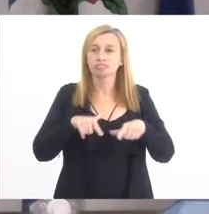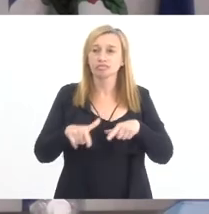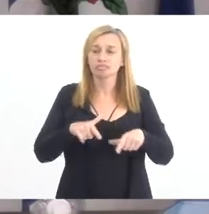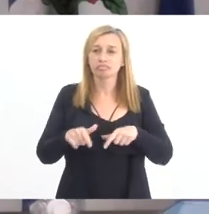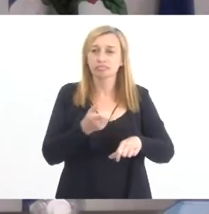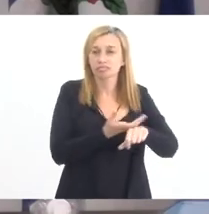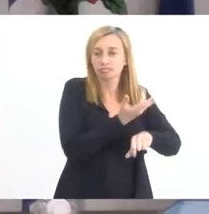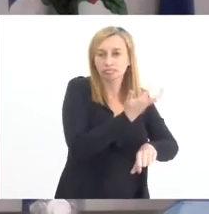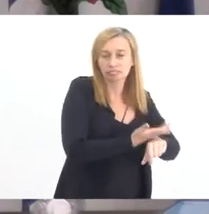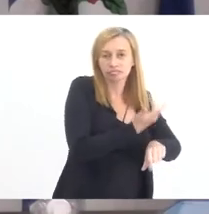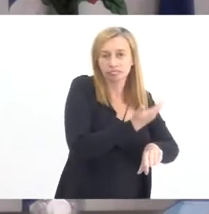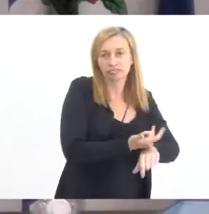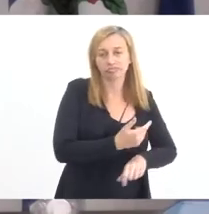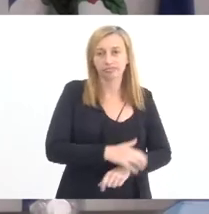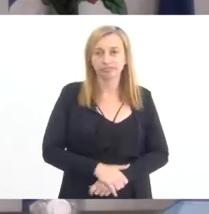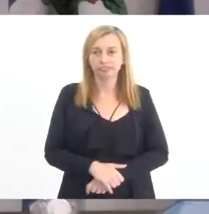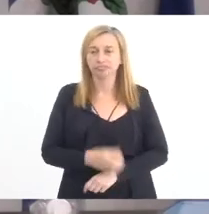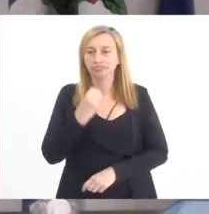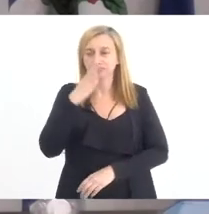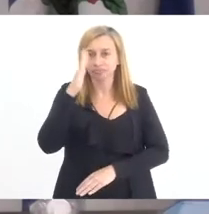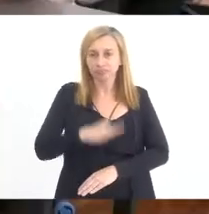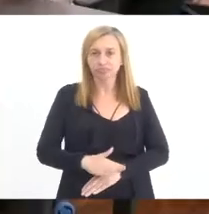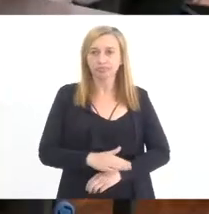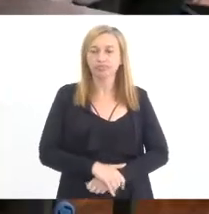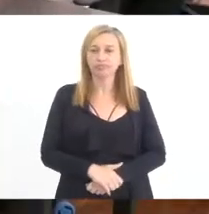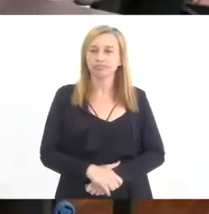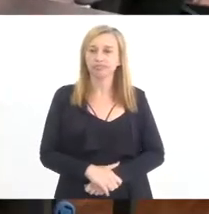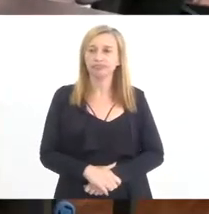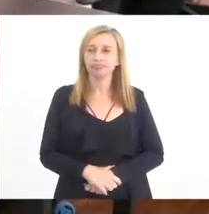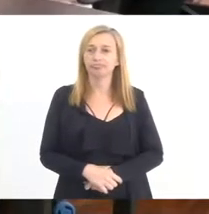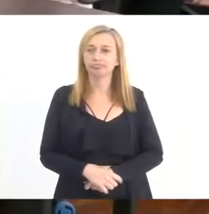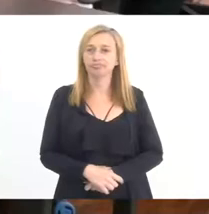UERJ. Boa tarde.